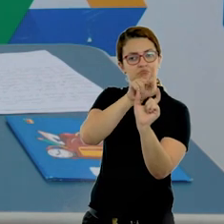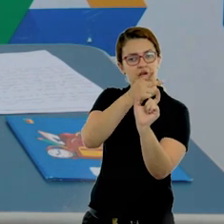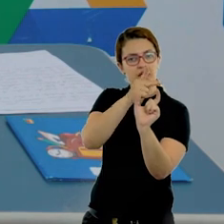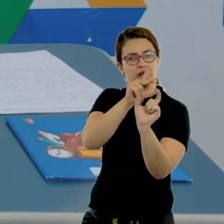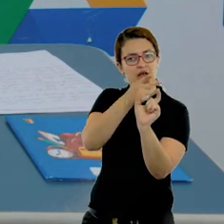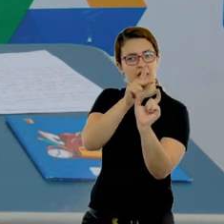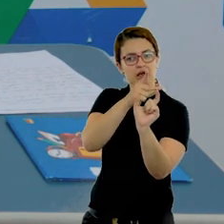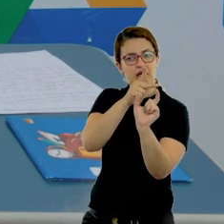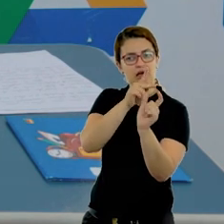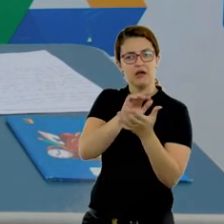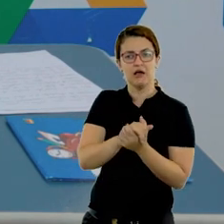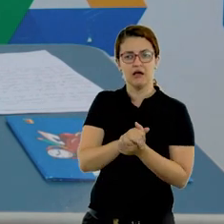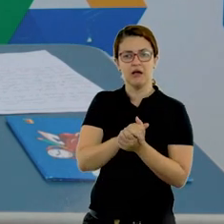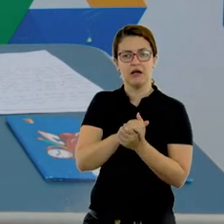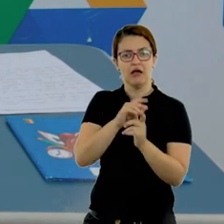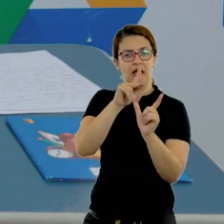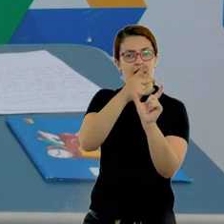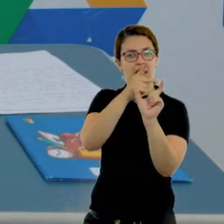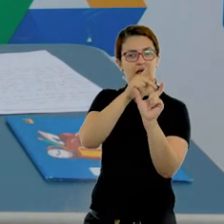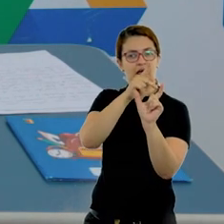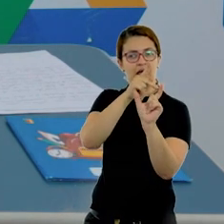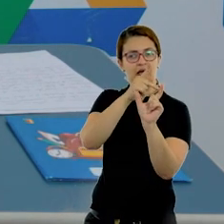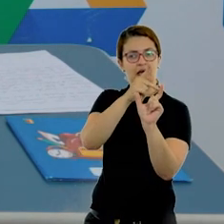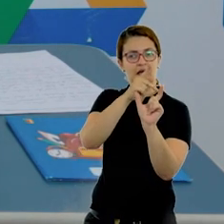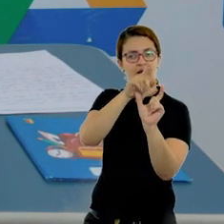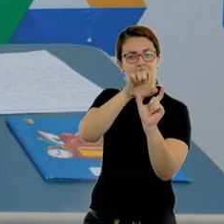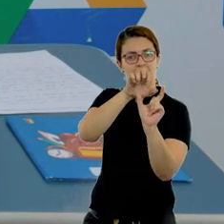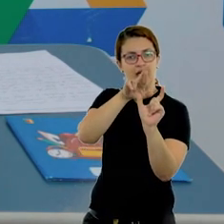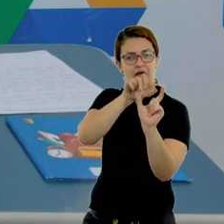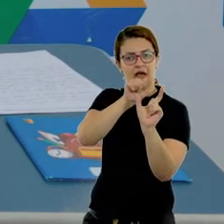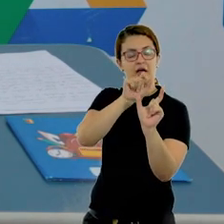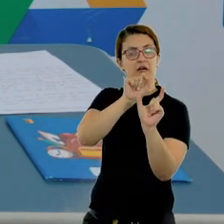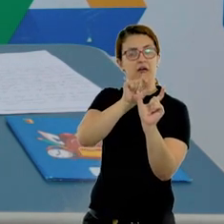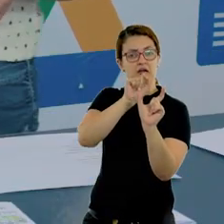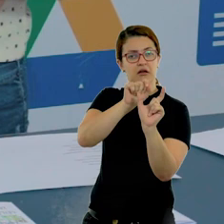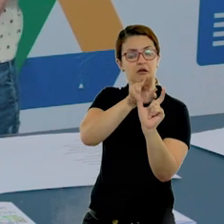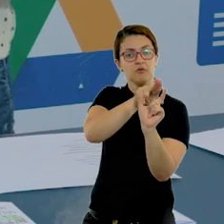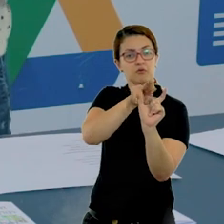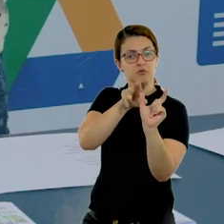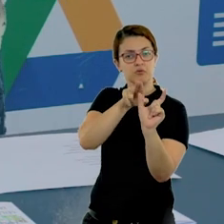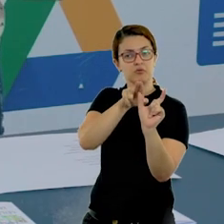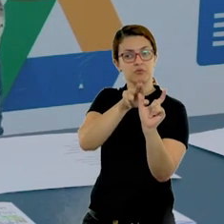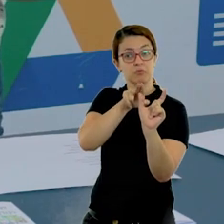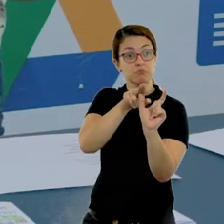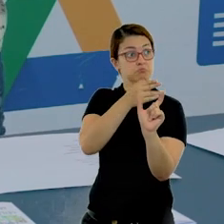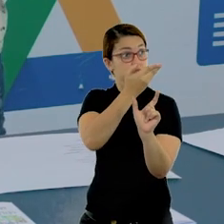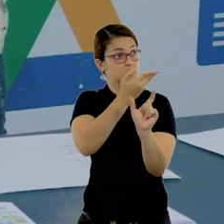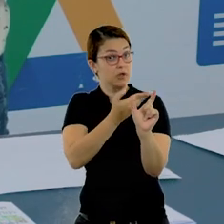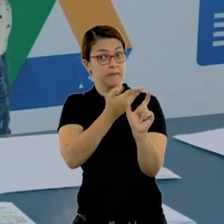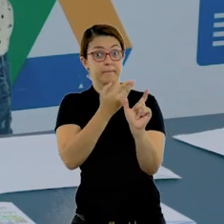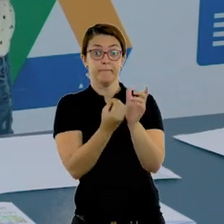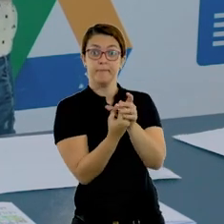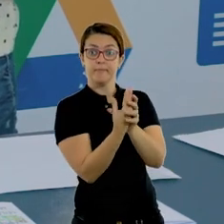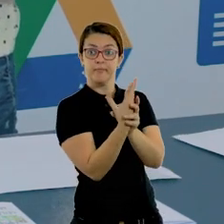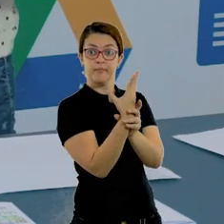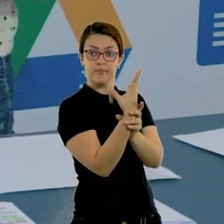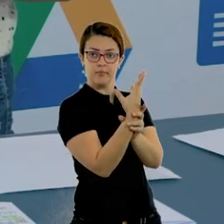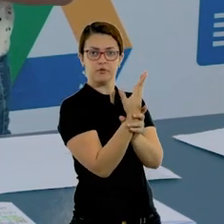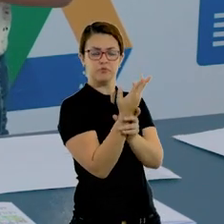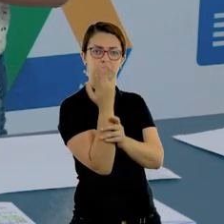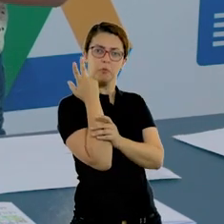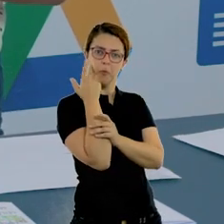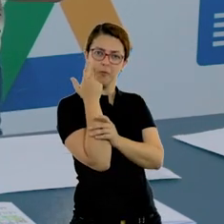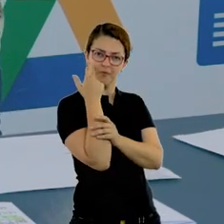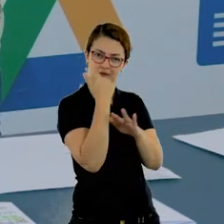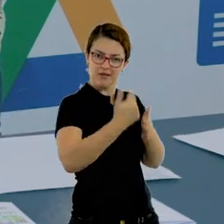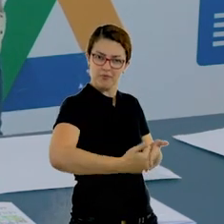na internet o significado, olha só. A palavra era é o nome desta planta, né, que